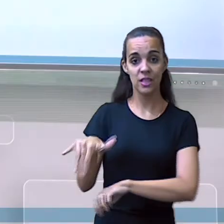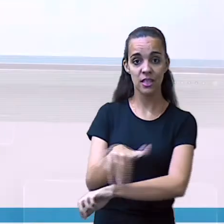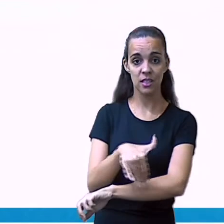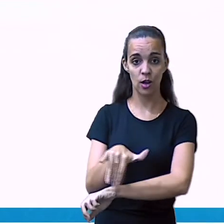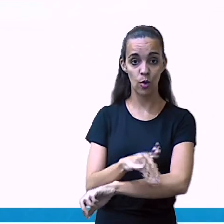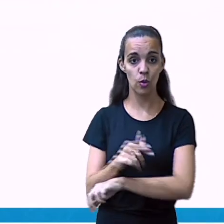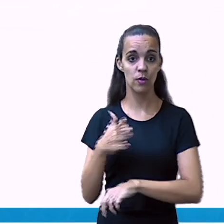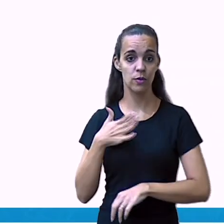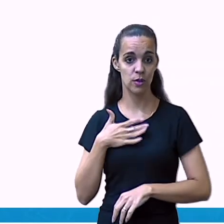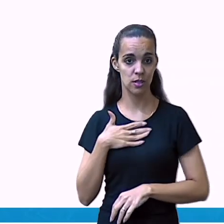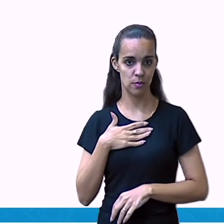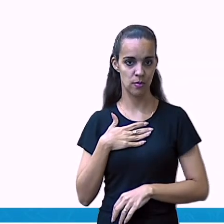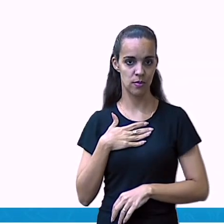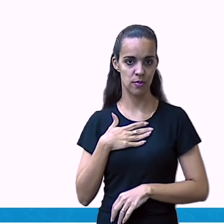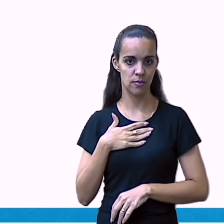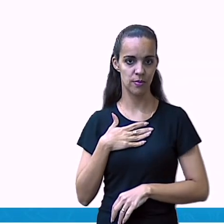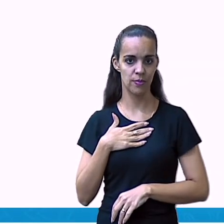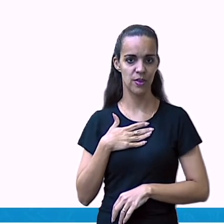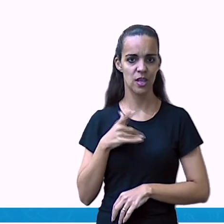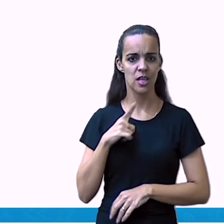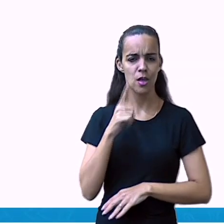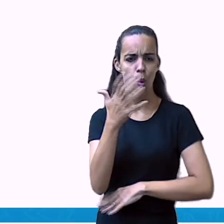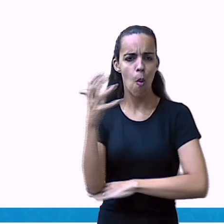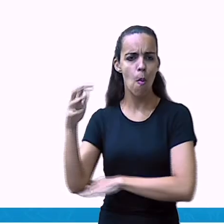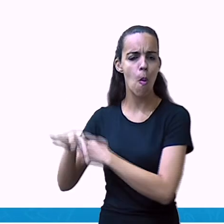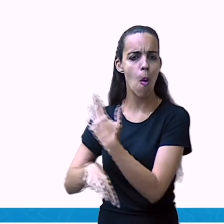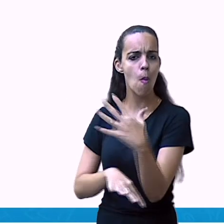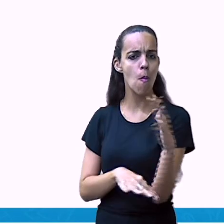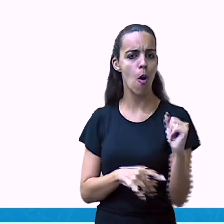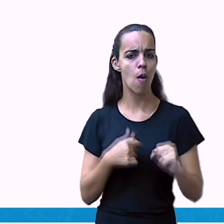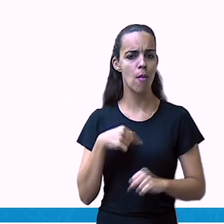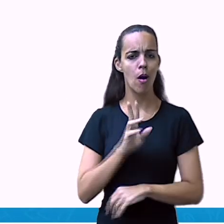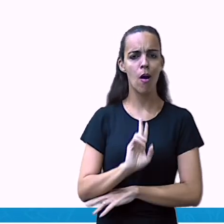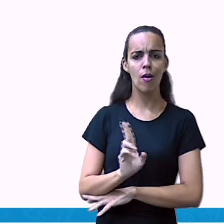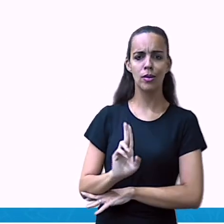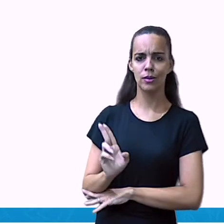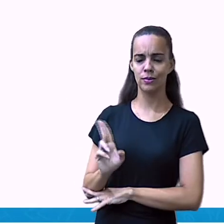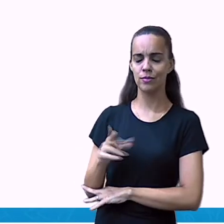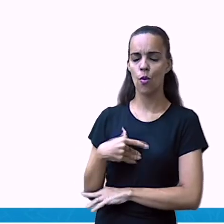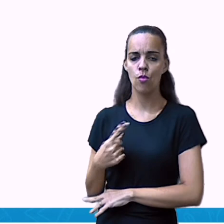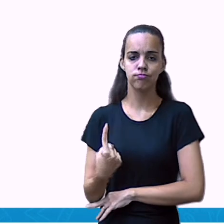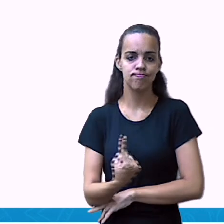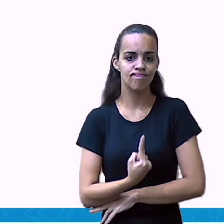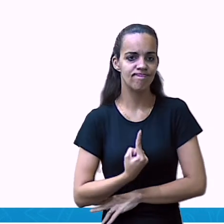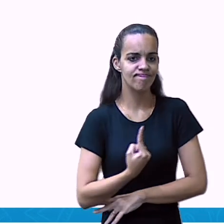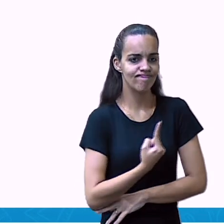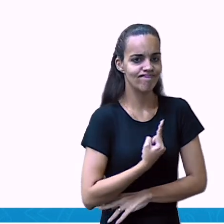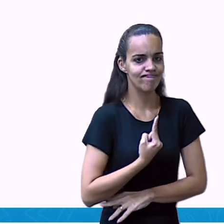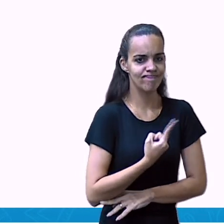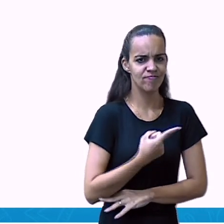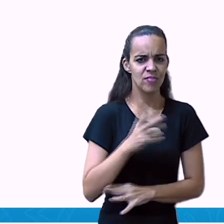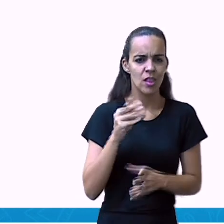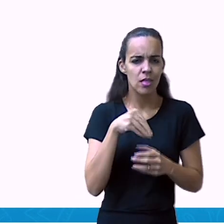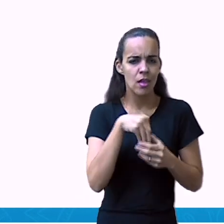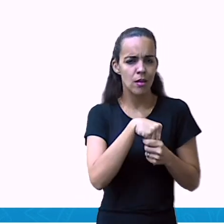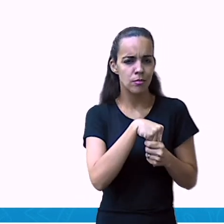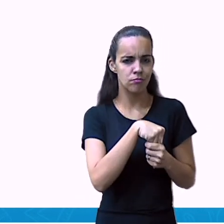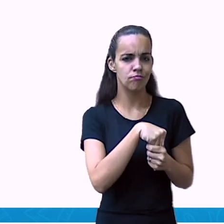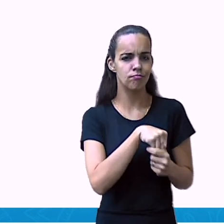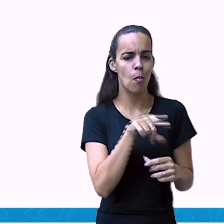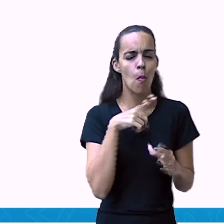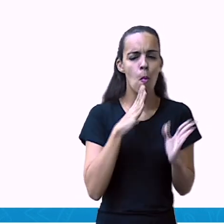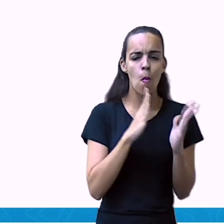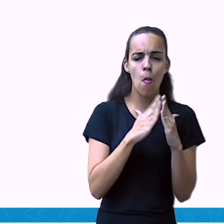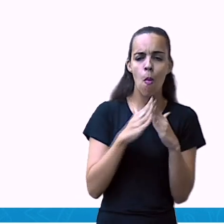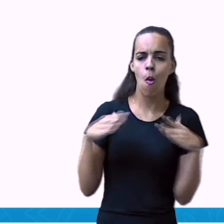rua tem um bosque que se chama solidão. Dentro dele mora